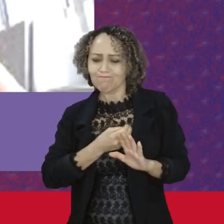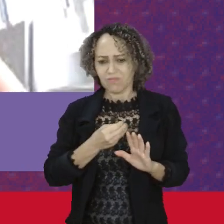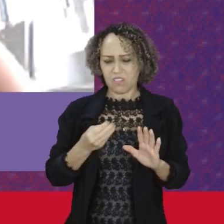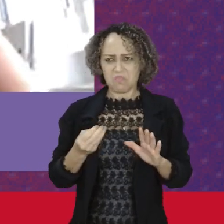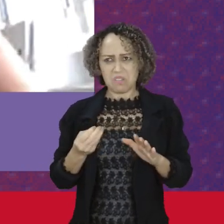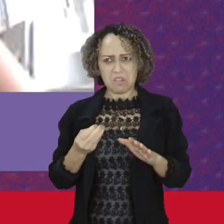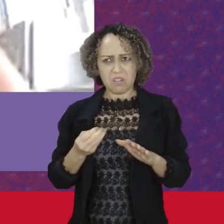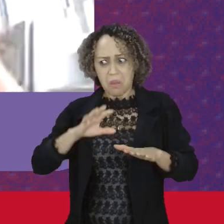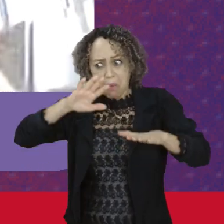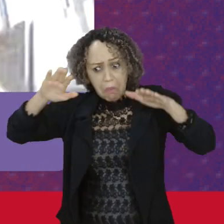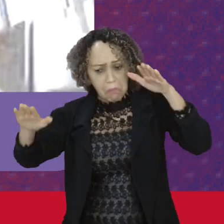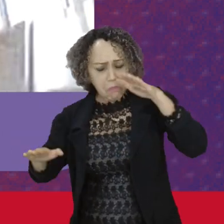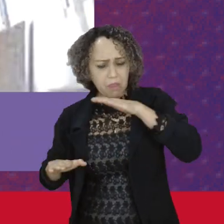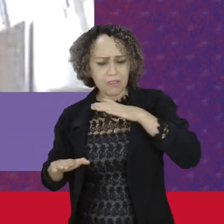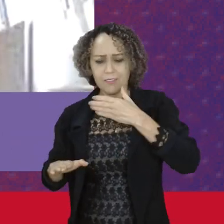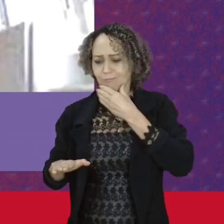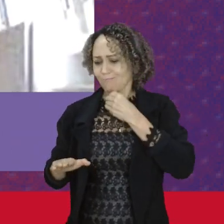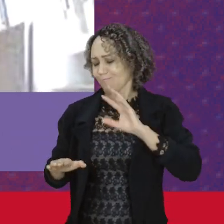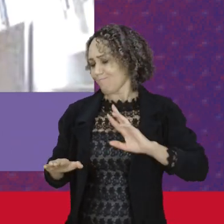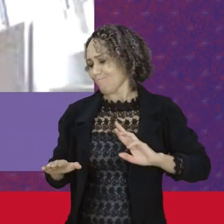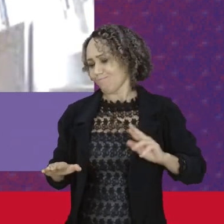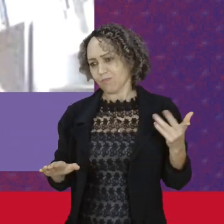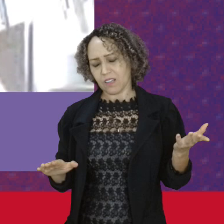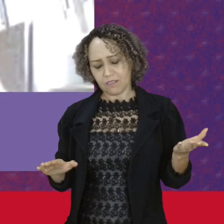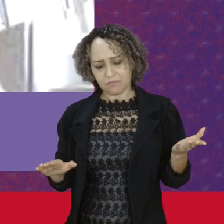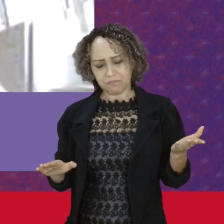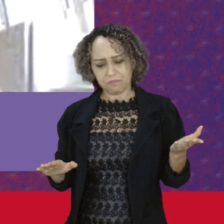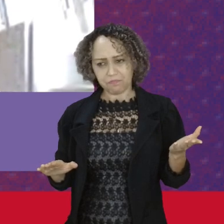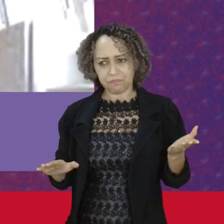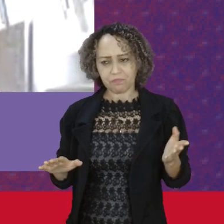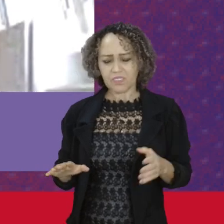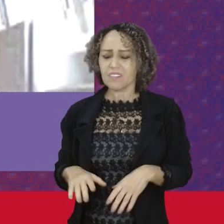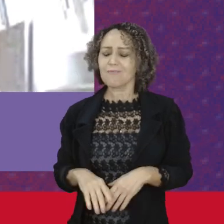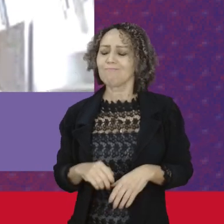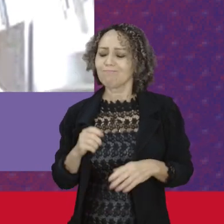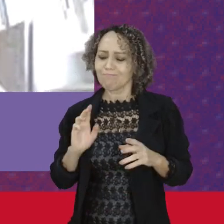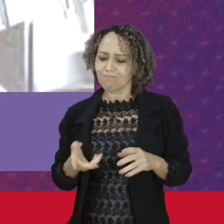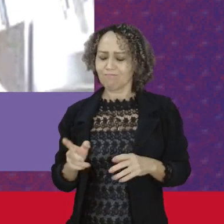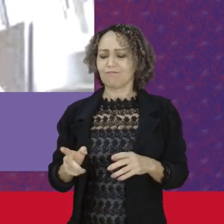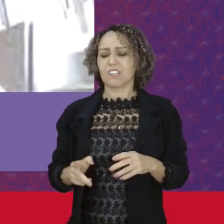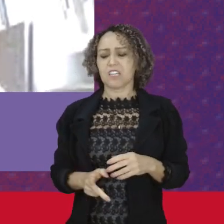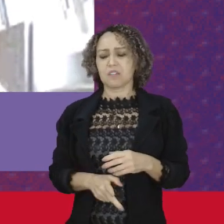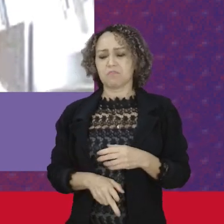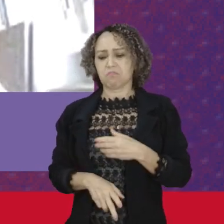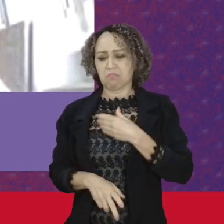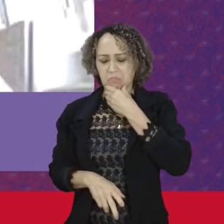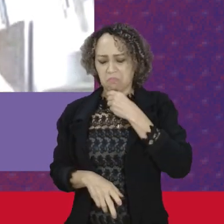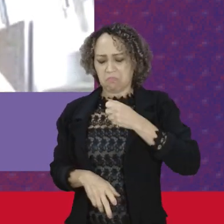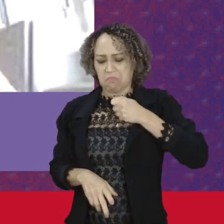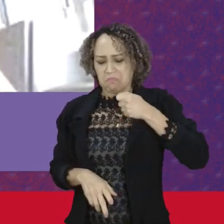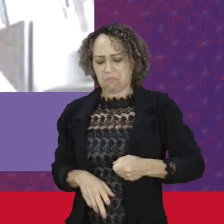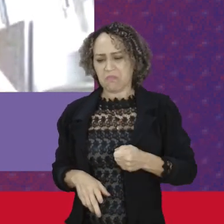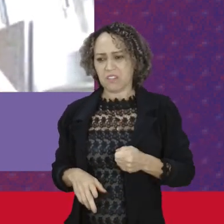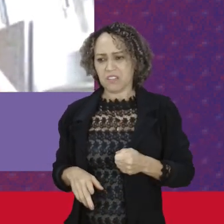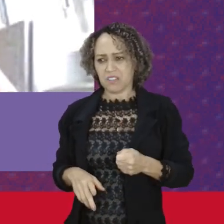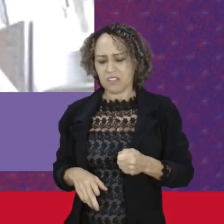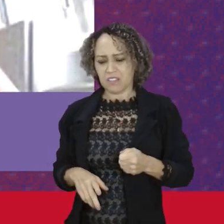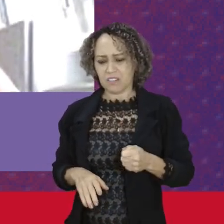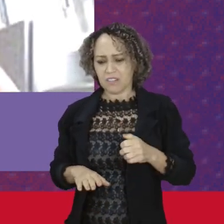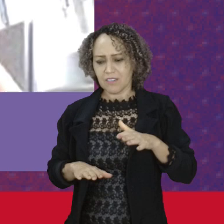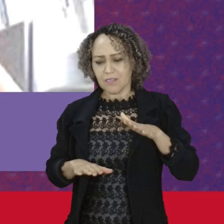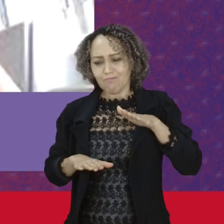subalterna aos homens, uma posição, né, que o patriarcado tenta colocar as mulheres e que a gente está sempre